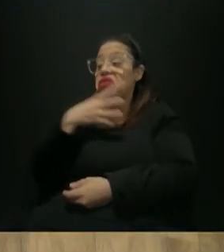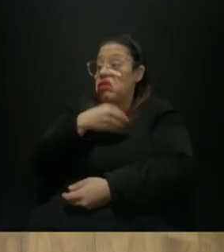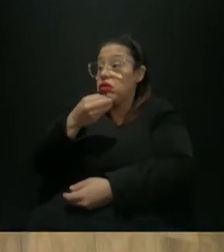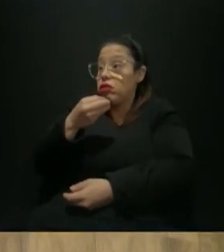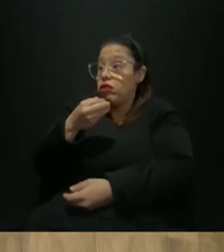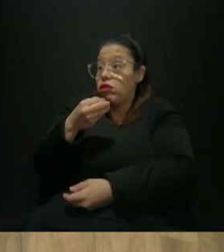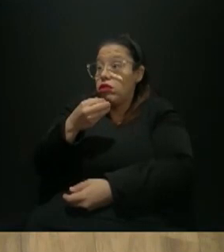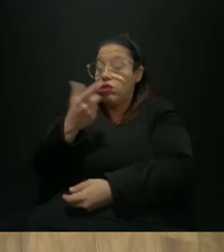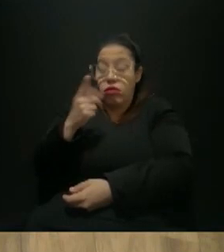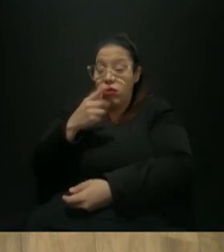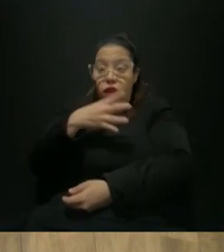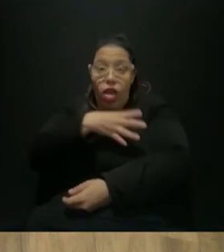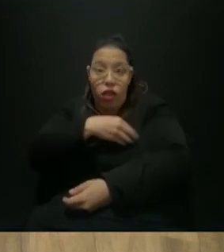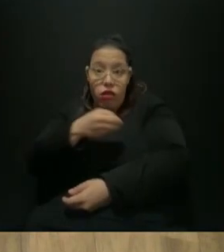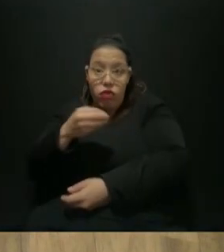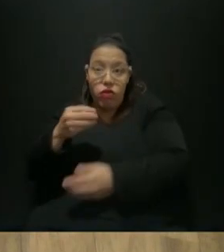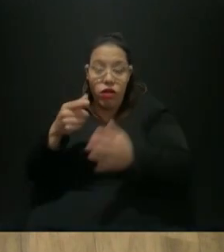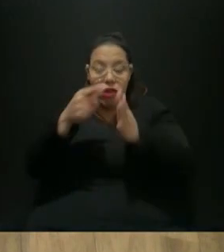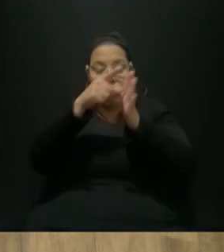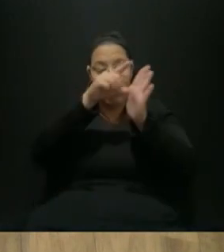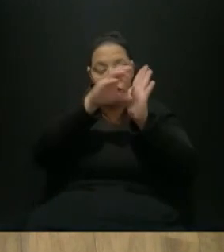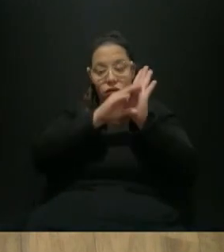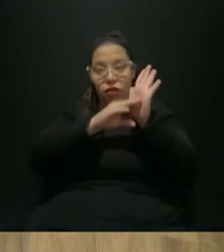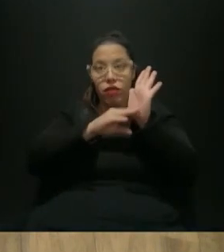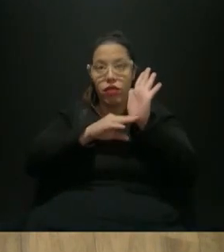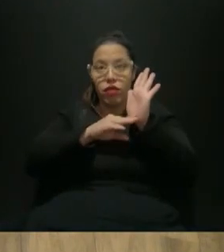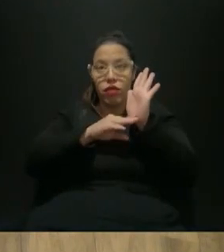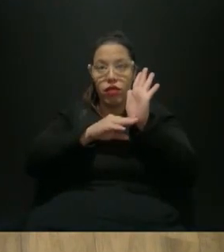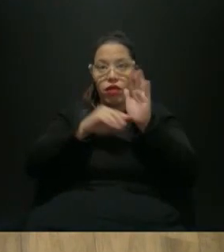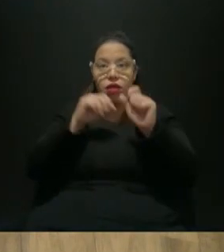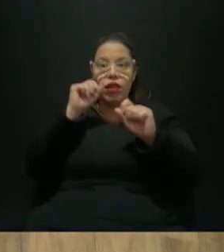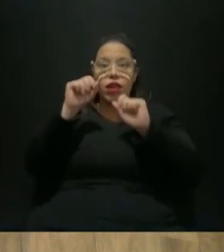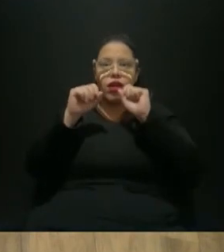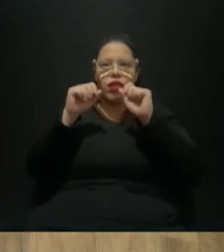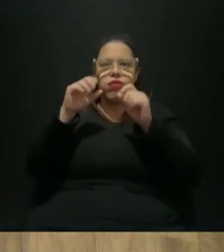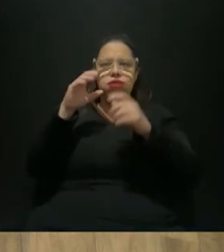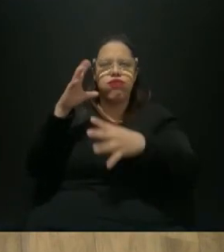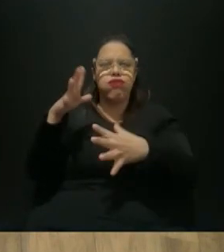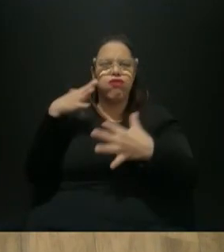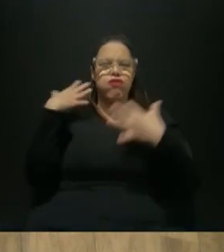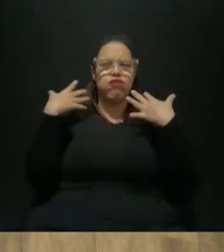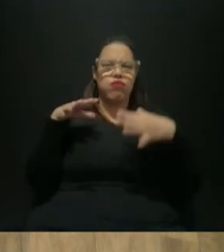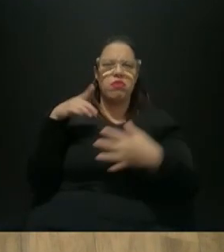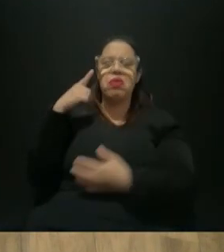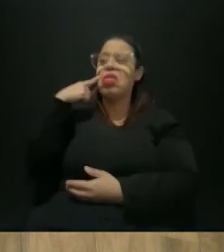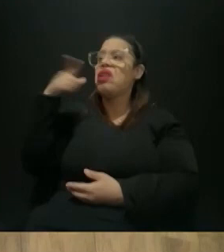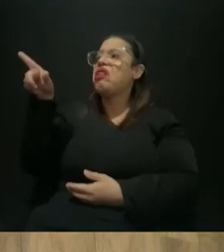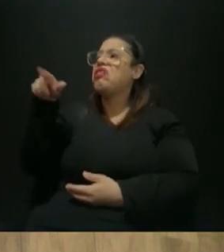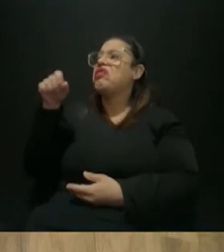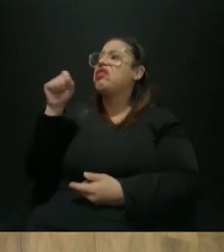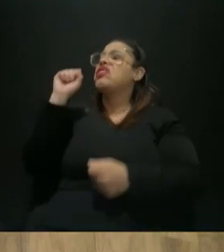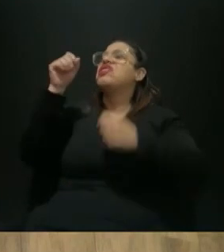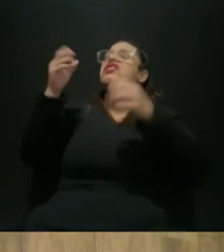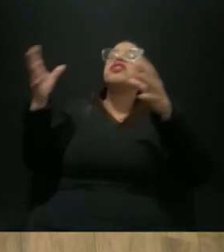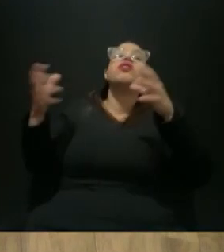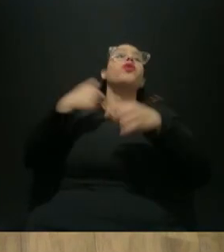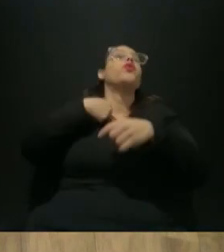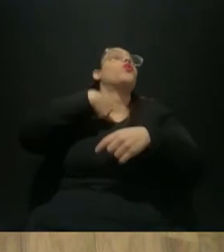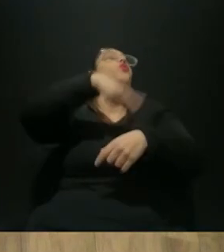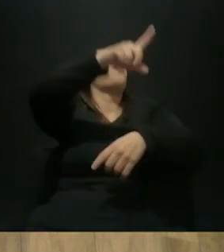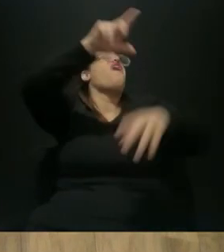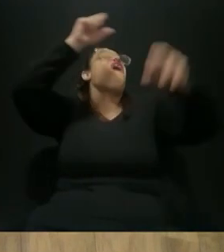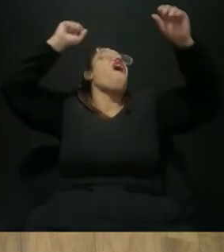com manual que sabe a gente tirar do sério, né? Às vezes eu olho para a janela e falo assim, quem que vai sair voando? Sou eu ou são as duas pela